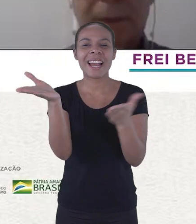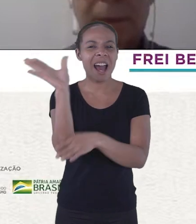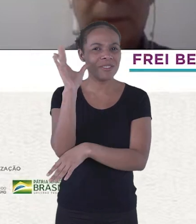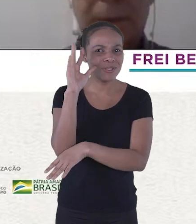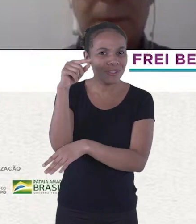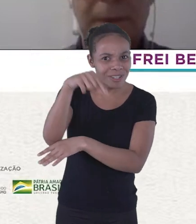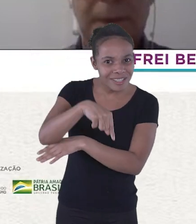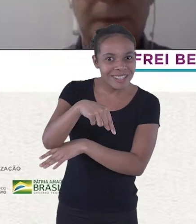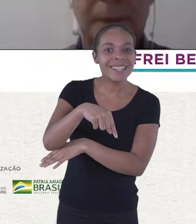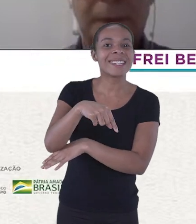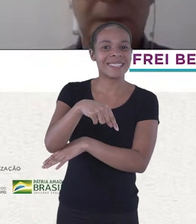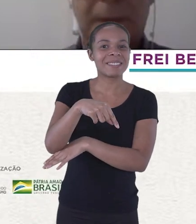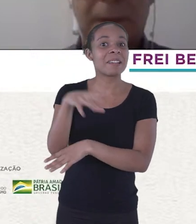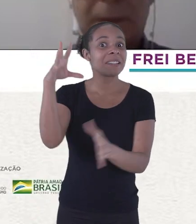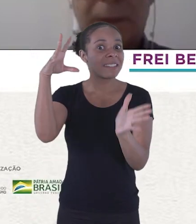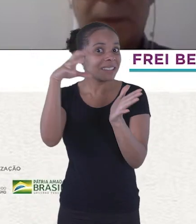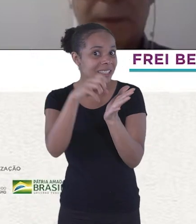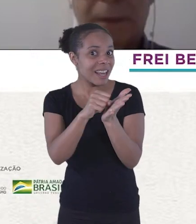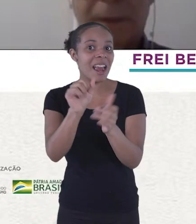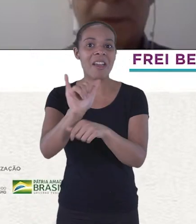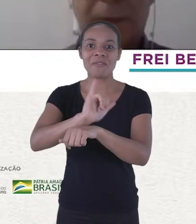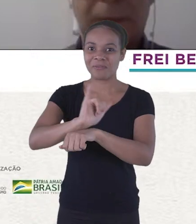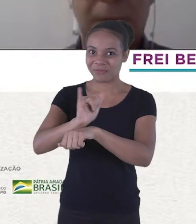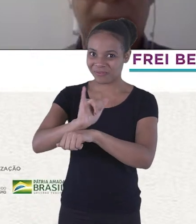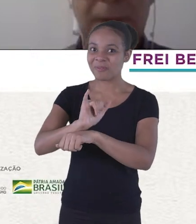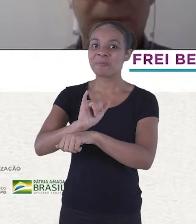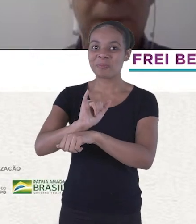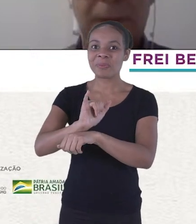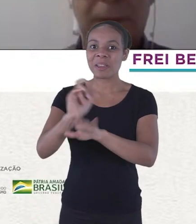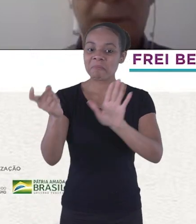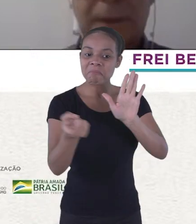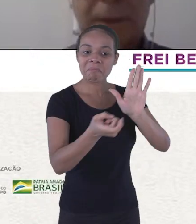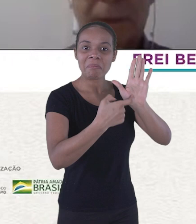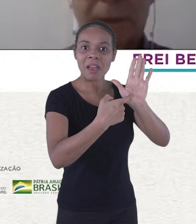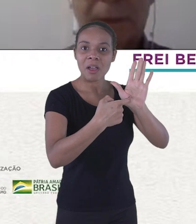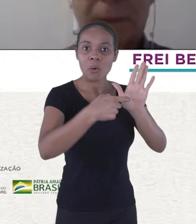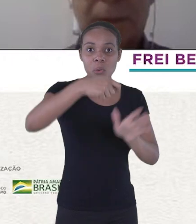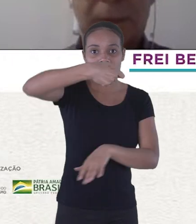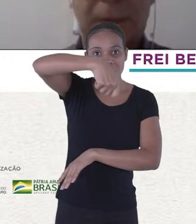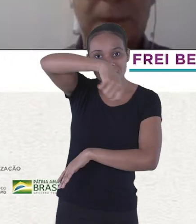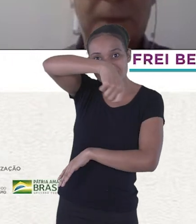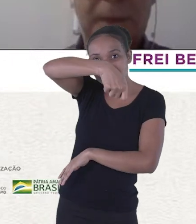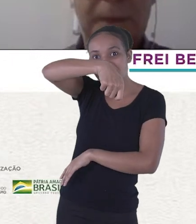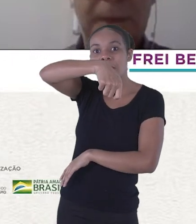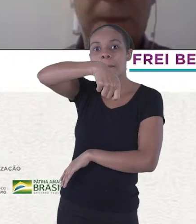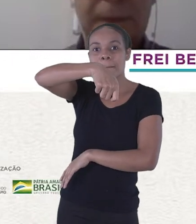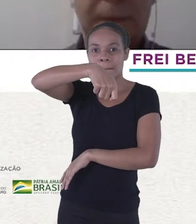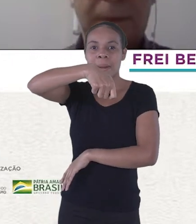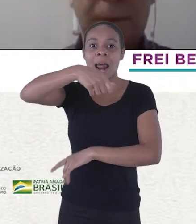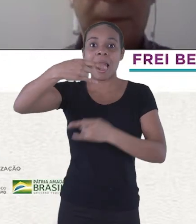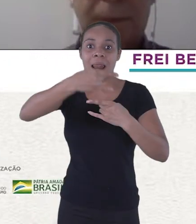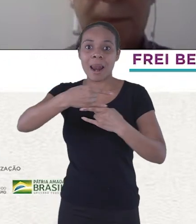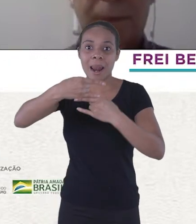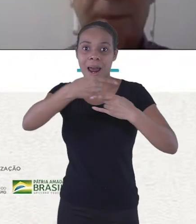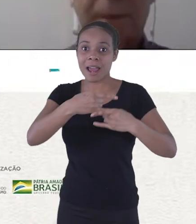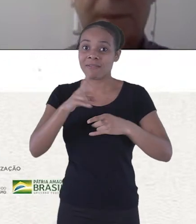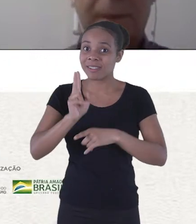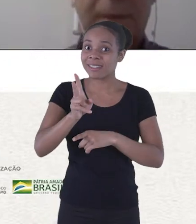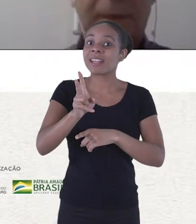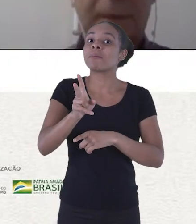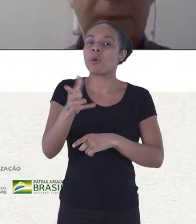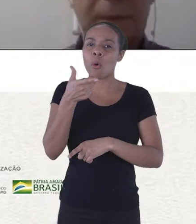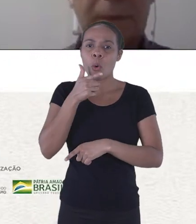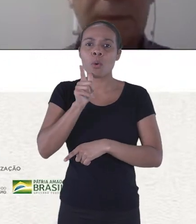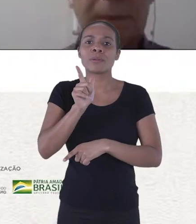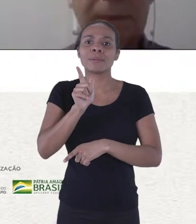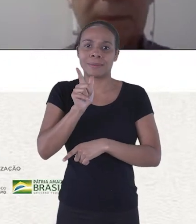YouTube, marquem aí esse lembretezinho para que recebam outras lives nossas. E curtam